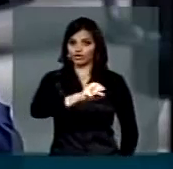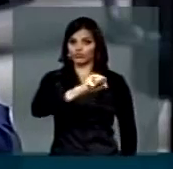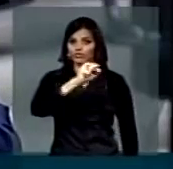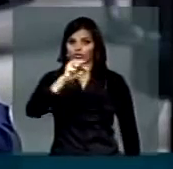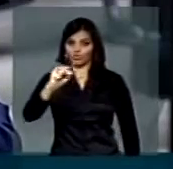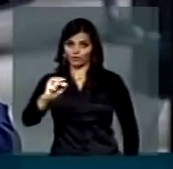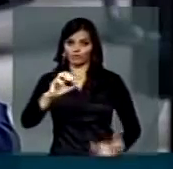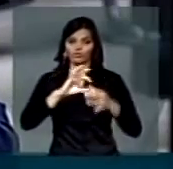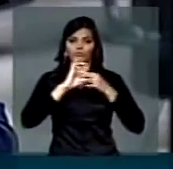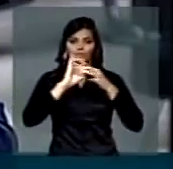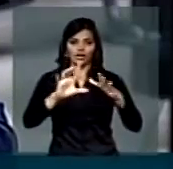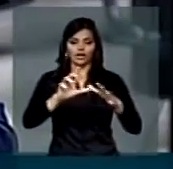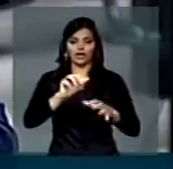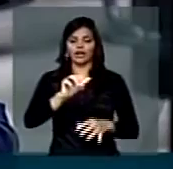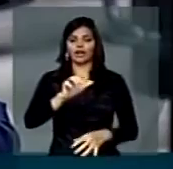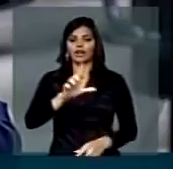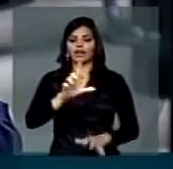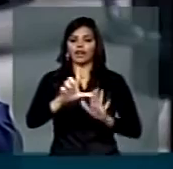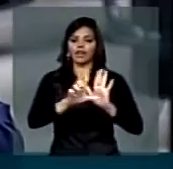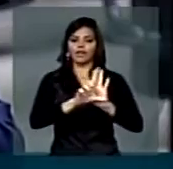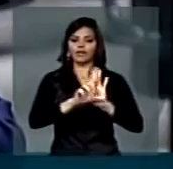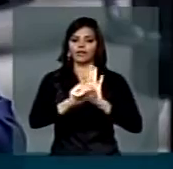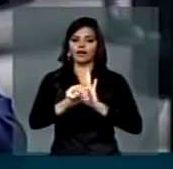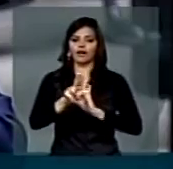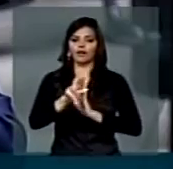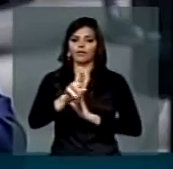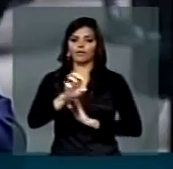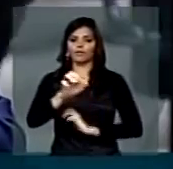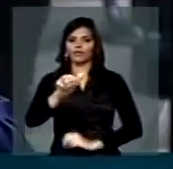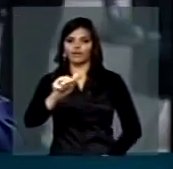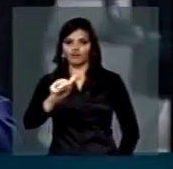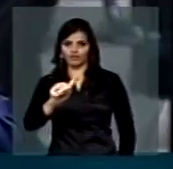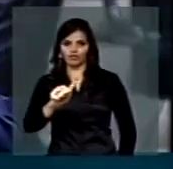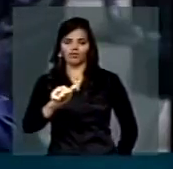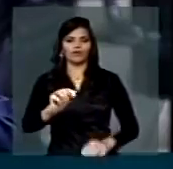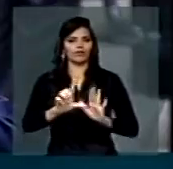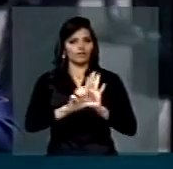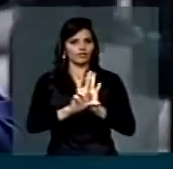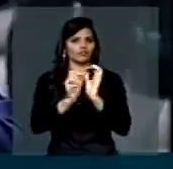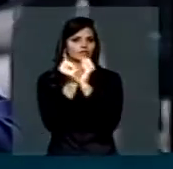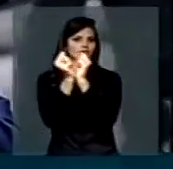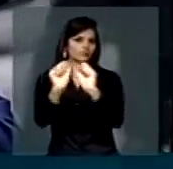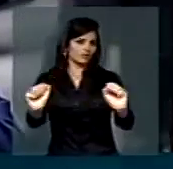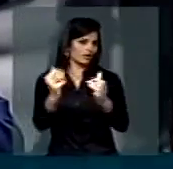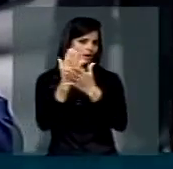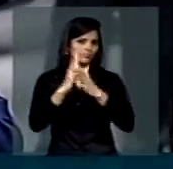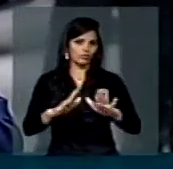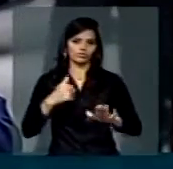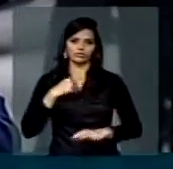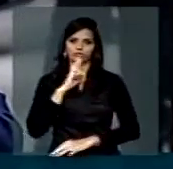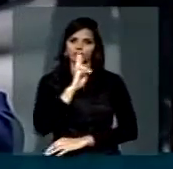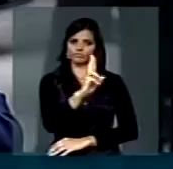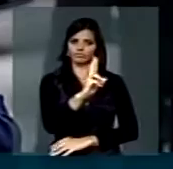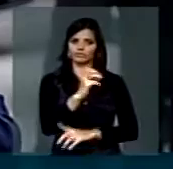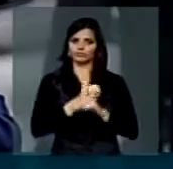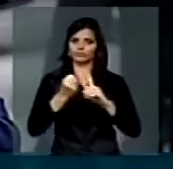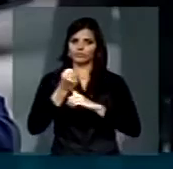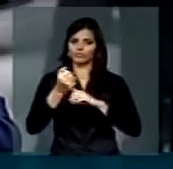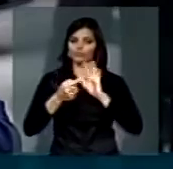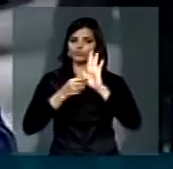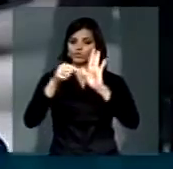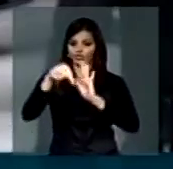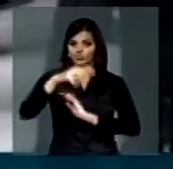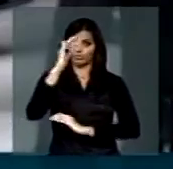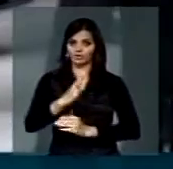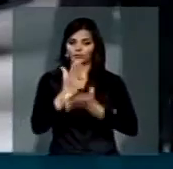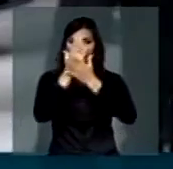escravidão. Então eu espero que nós possamos dar uma resposta à sociedade, mostrando que aqui realmente acabou a